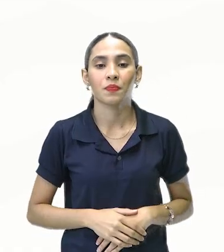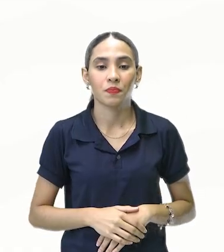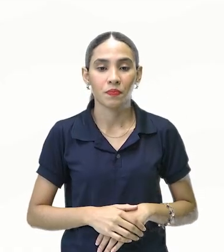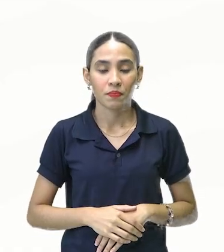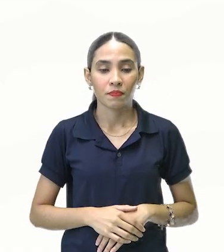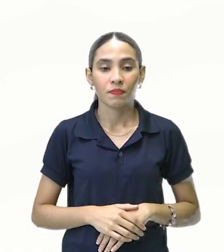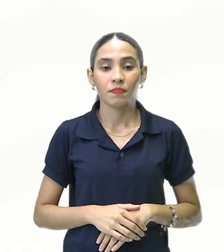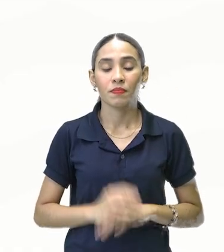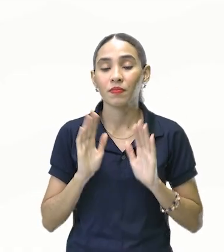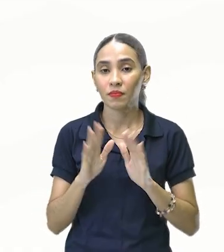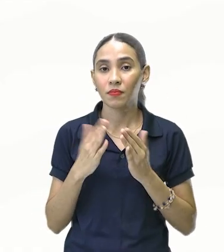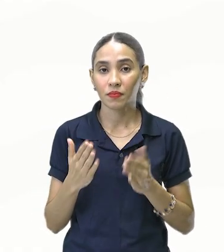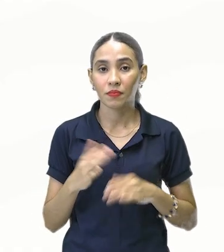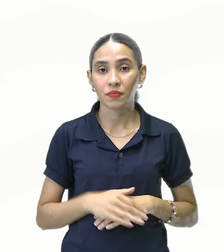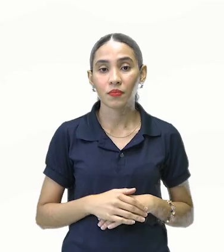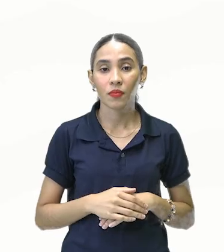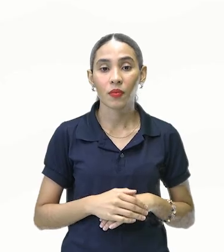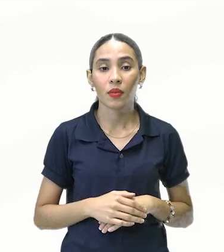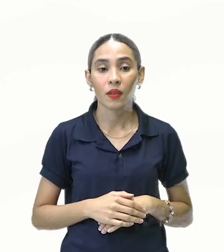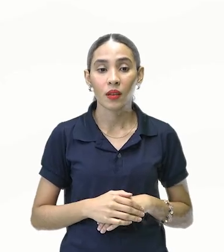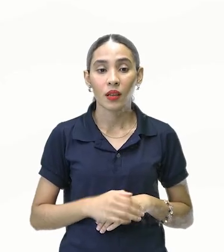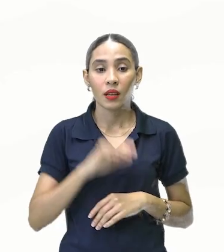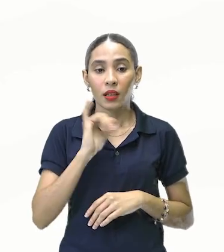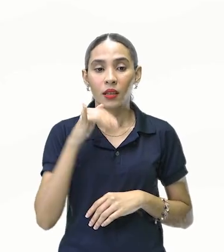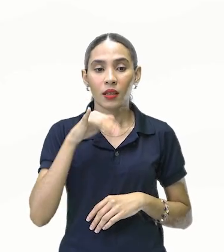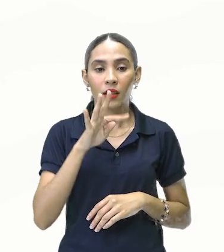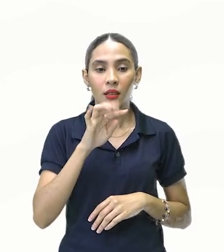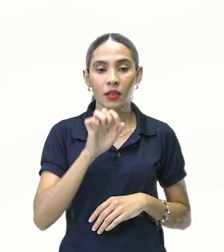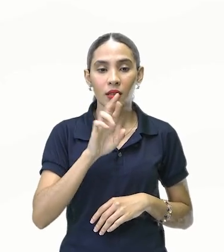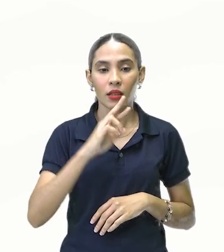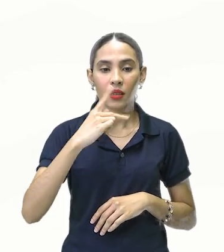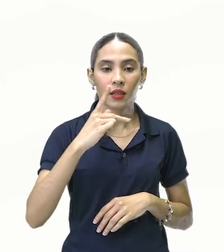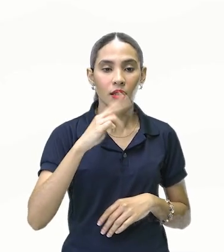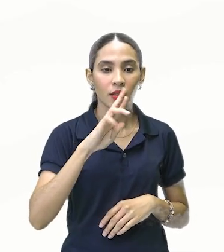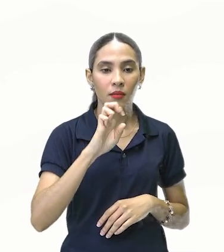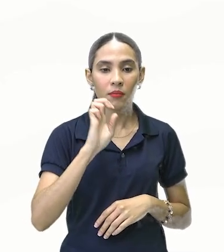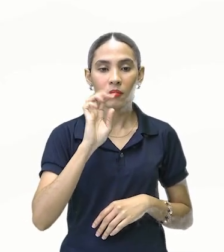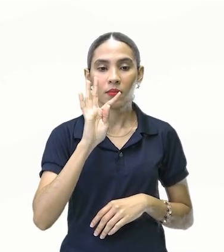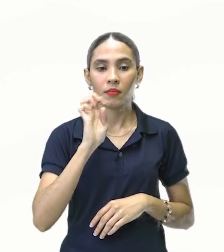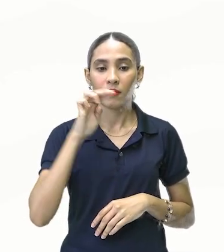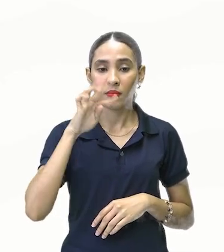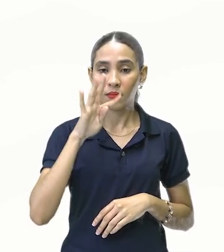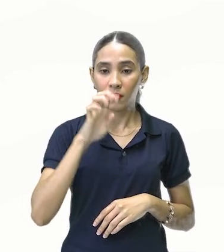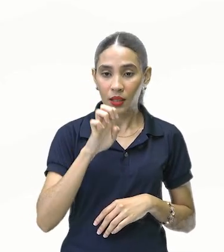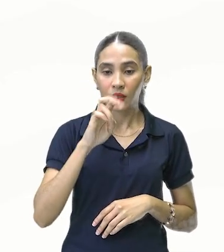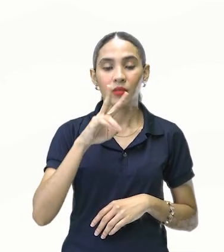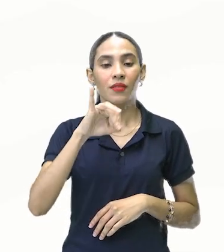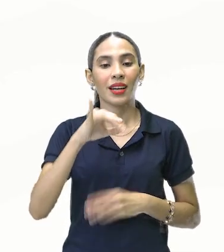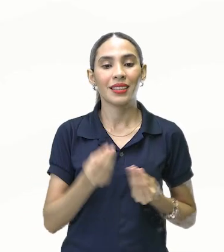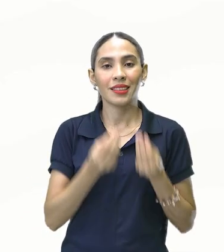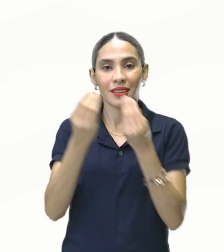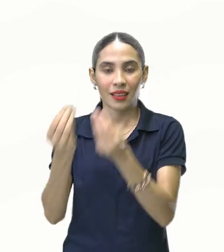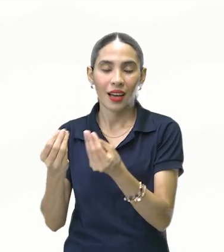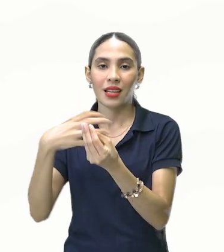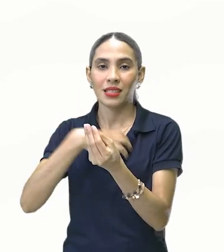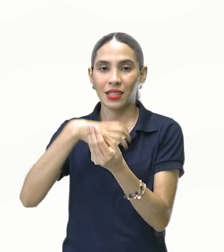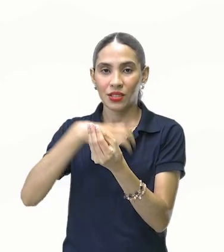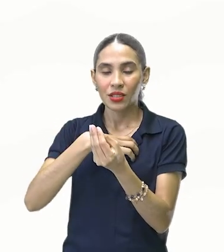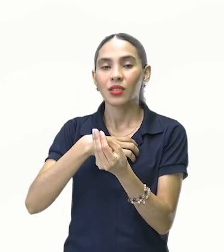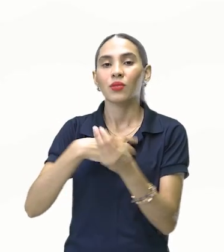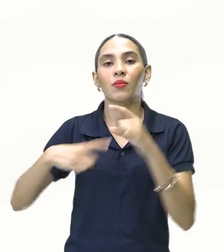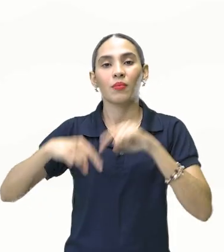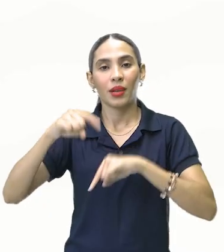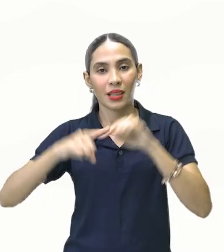algum. Então, o interpretante é aquele que vai trazer sentido para